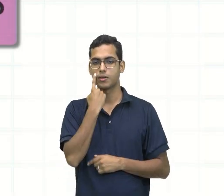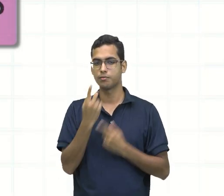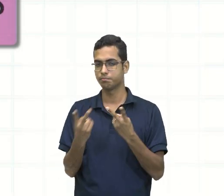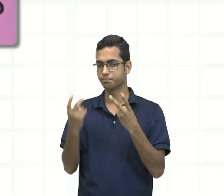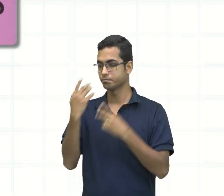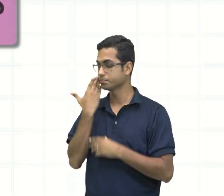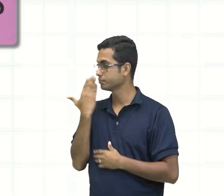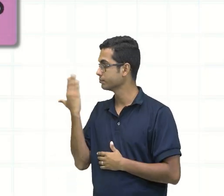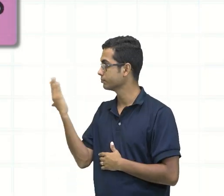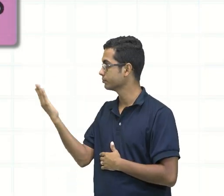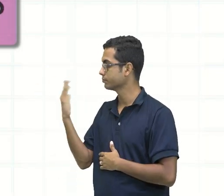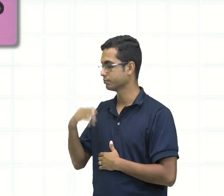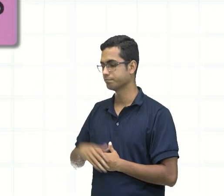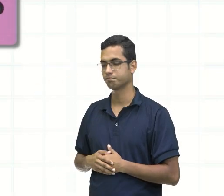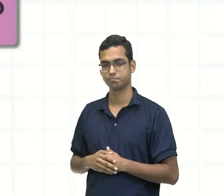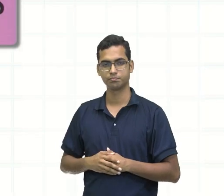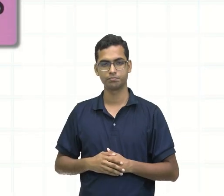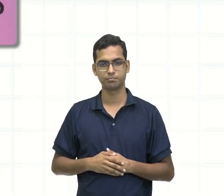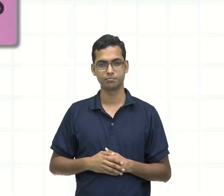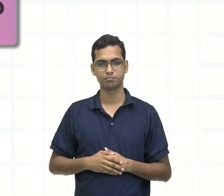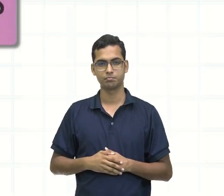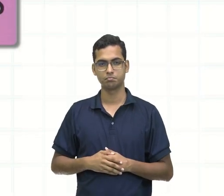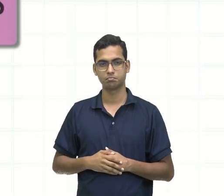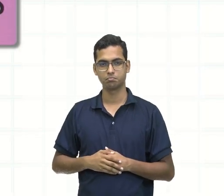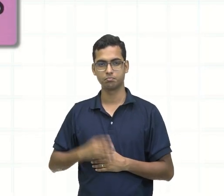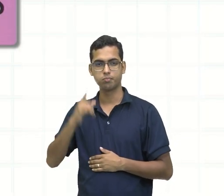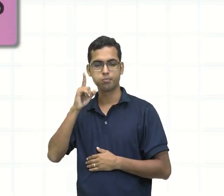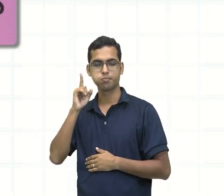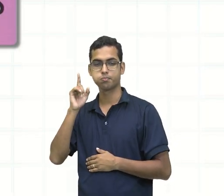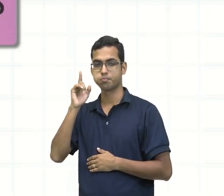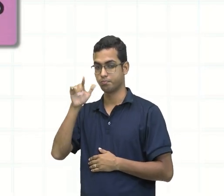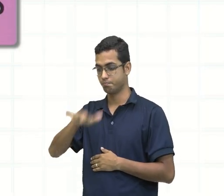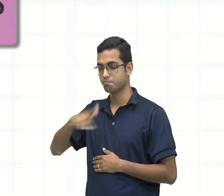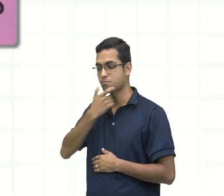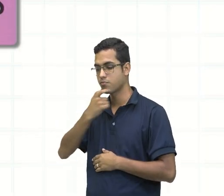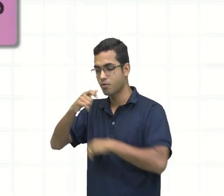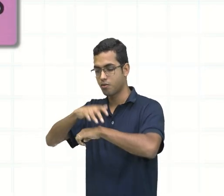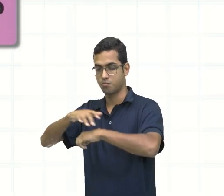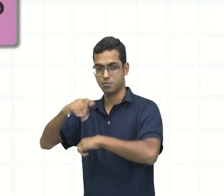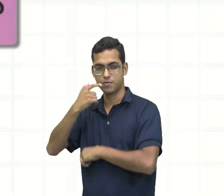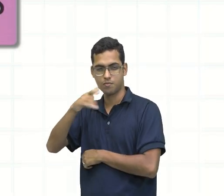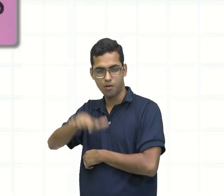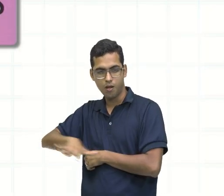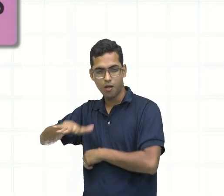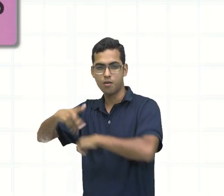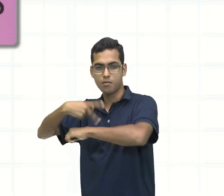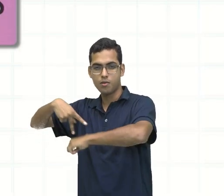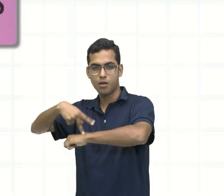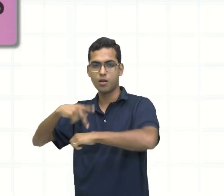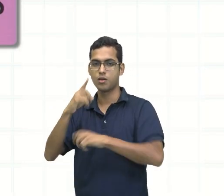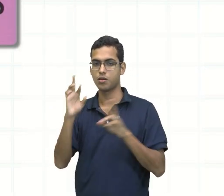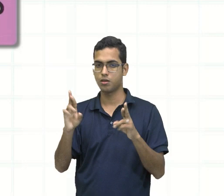movies, the movies, the movies. Vamos ver mais uma.